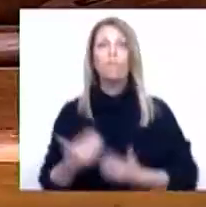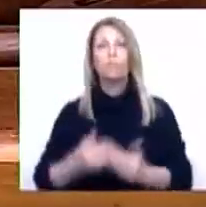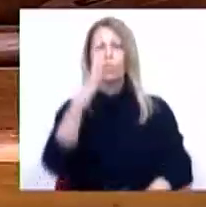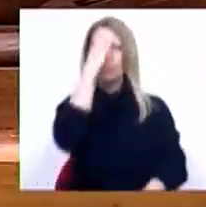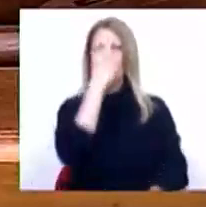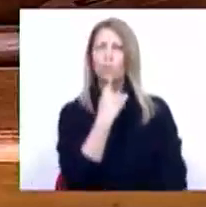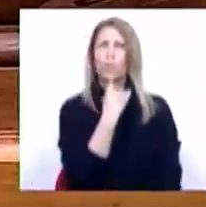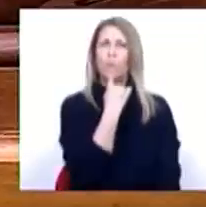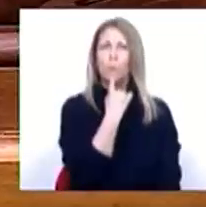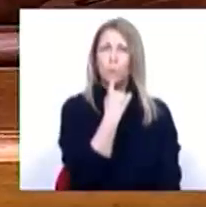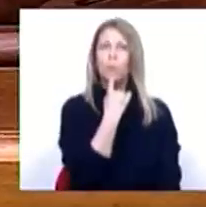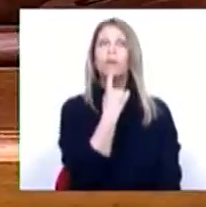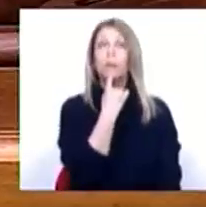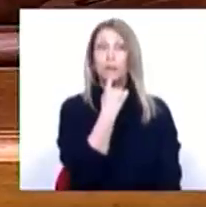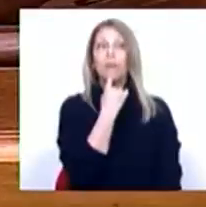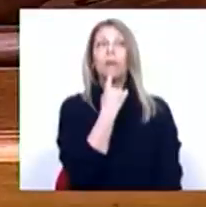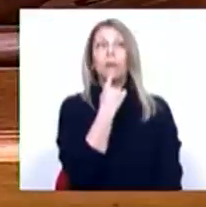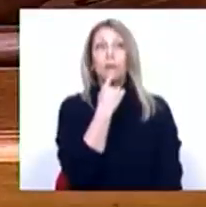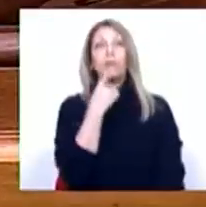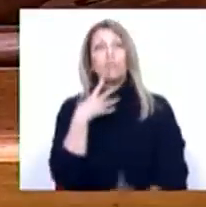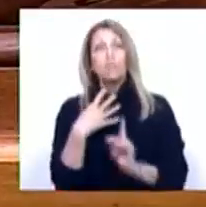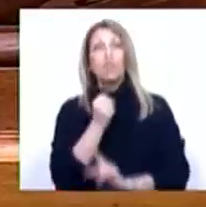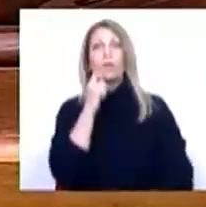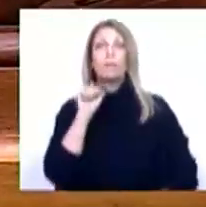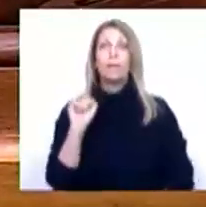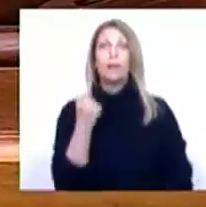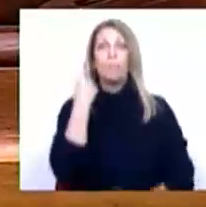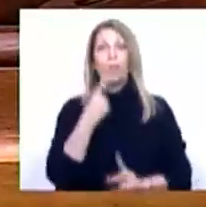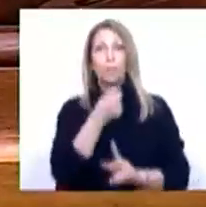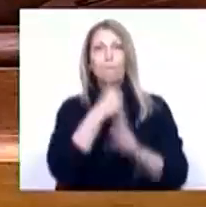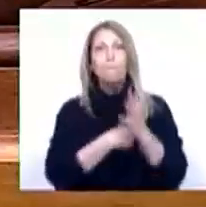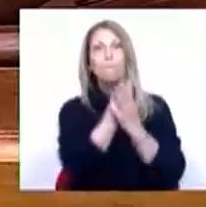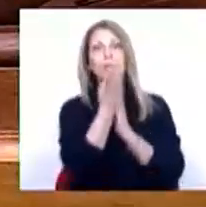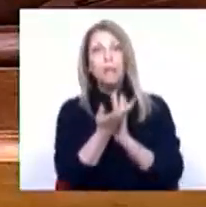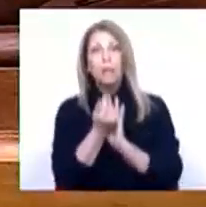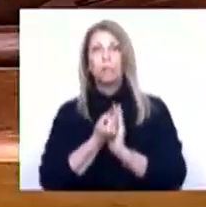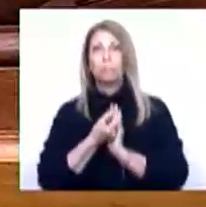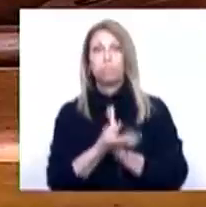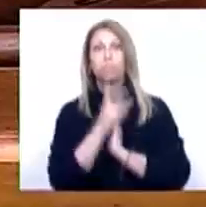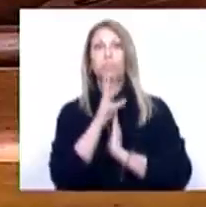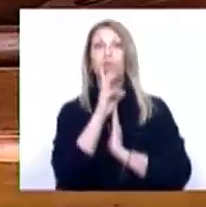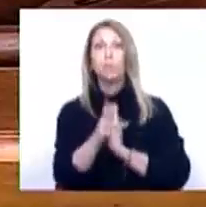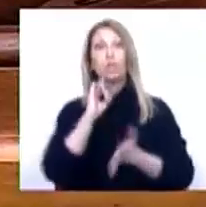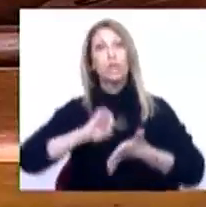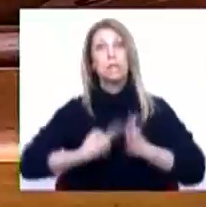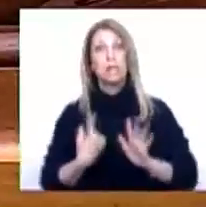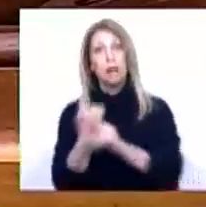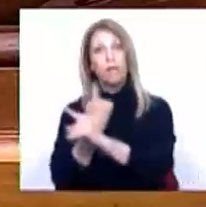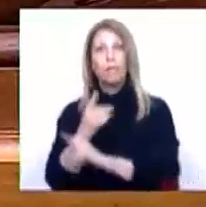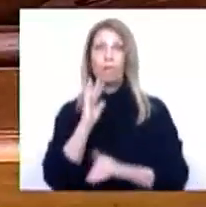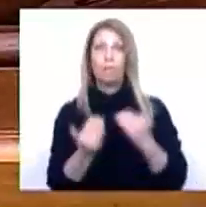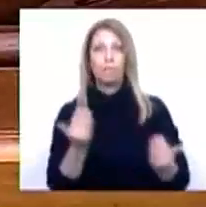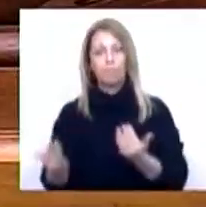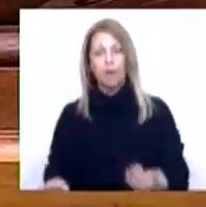grande para ter o mais rapidamente possível no terreno um pacote de medidas que respondam a estas necessidades. O Sr. Primeiro-Ministro já